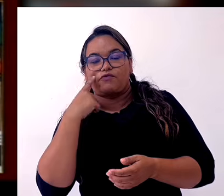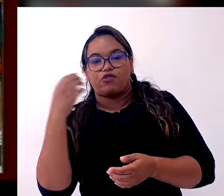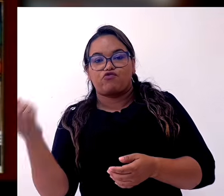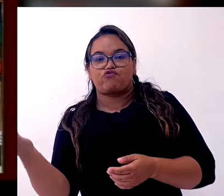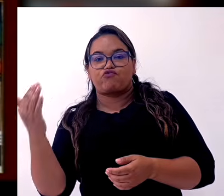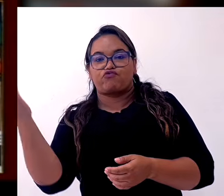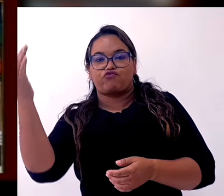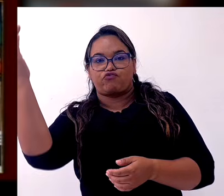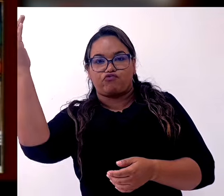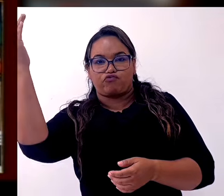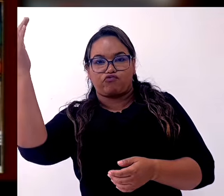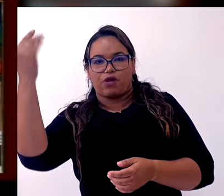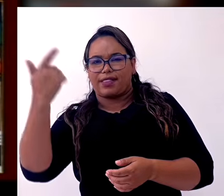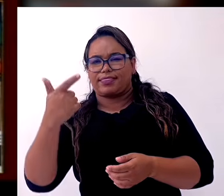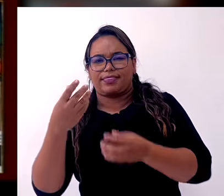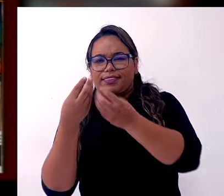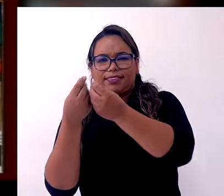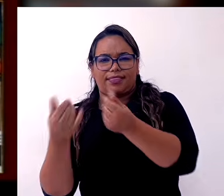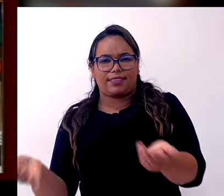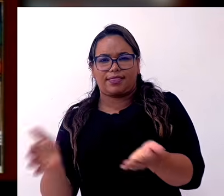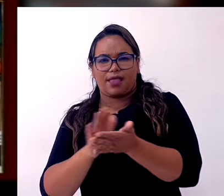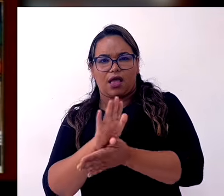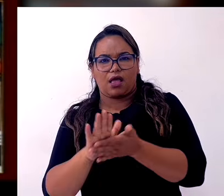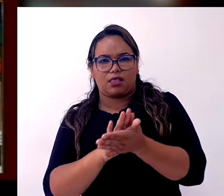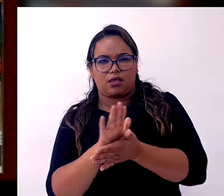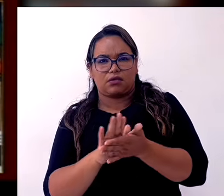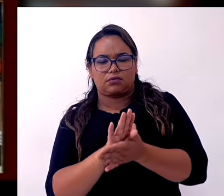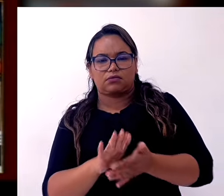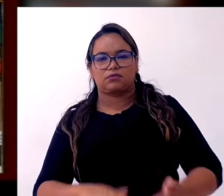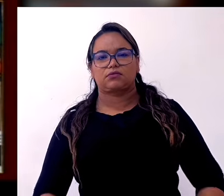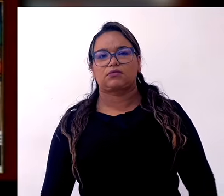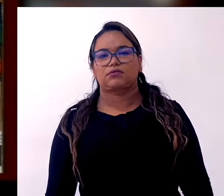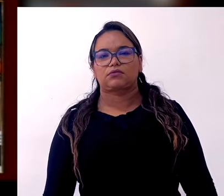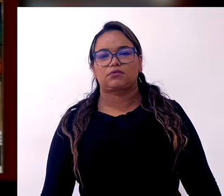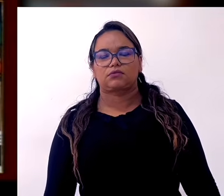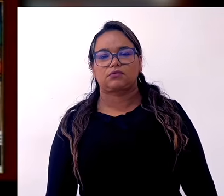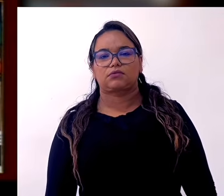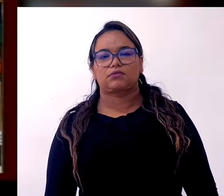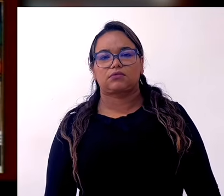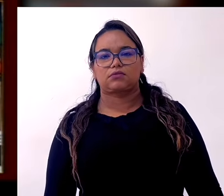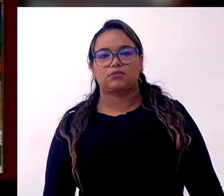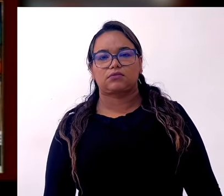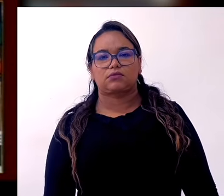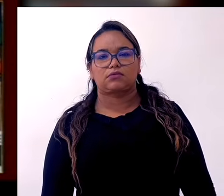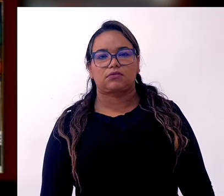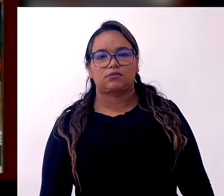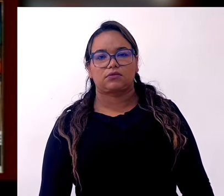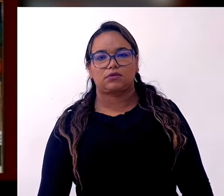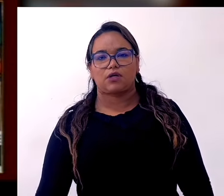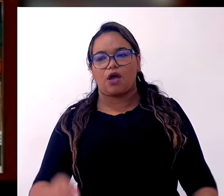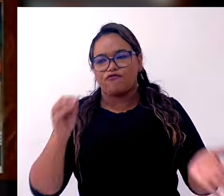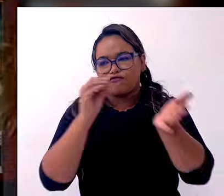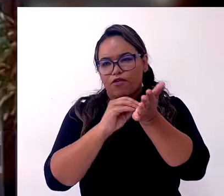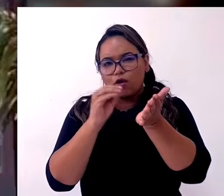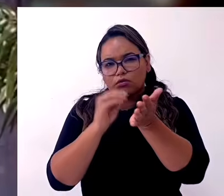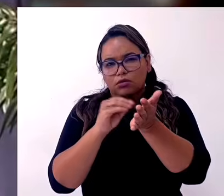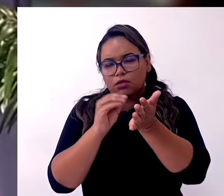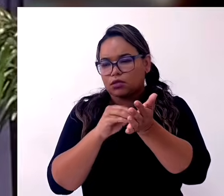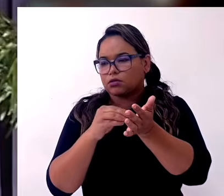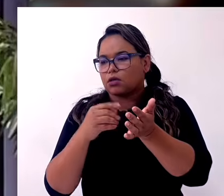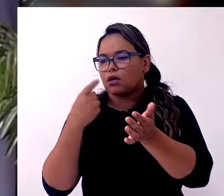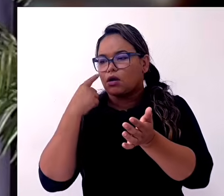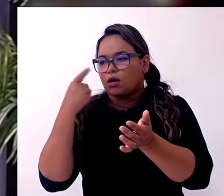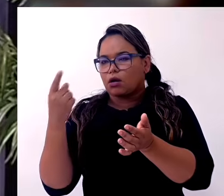E aqui estão as fotos que foram publicadas. As datas estavam estranhamente erradas. Elas dizem 12 de